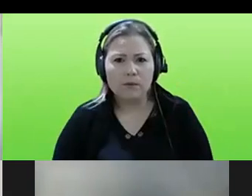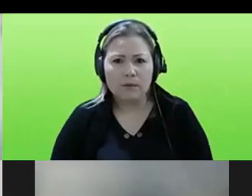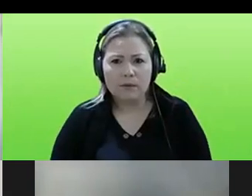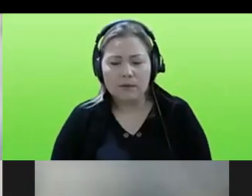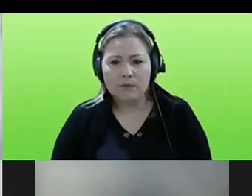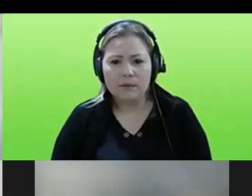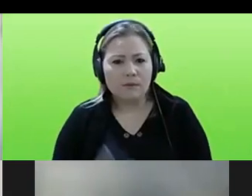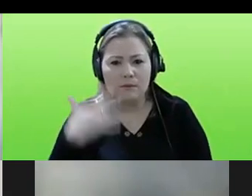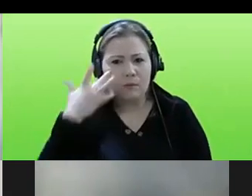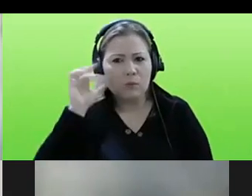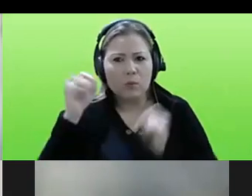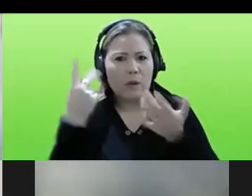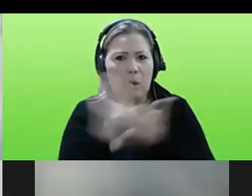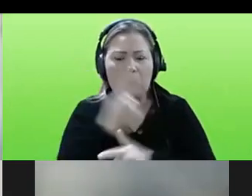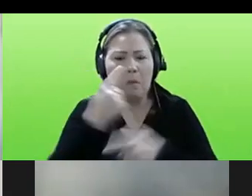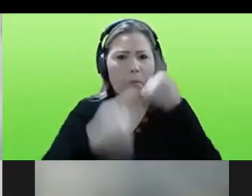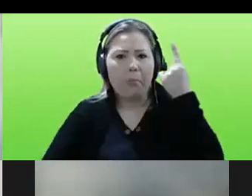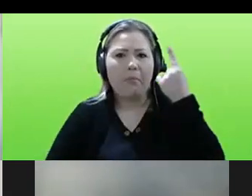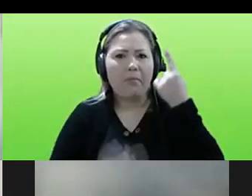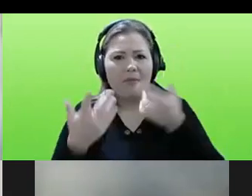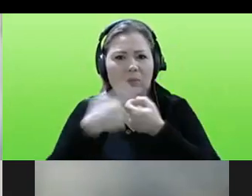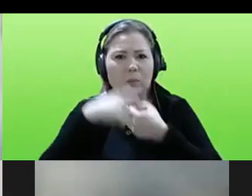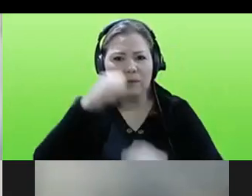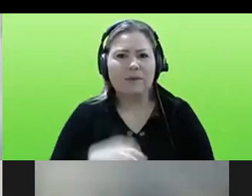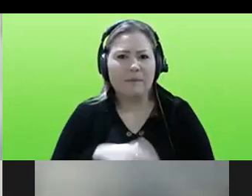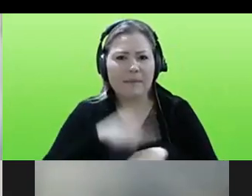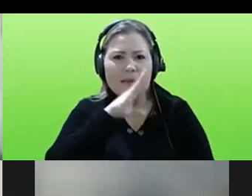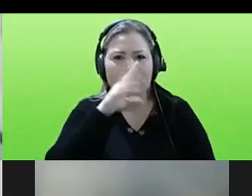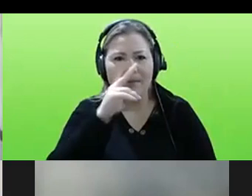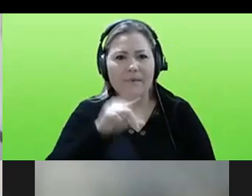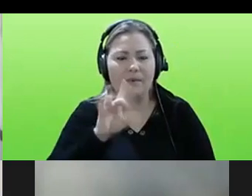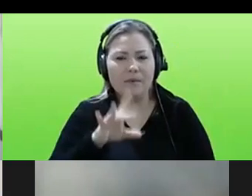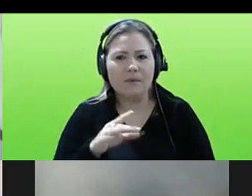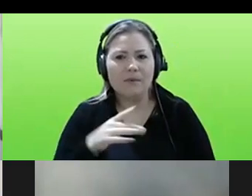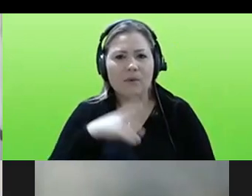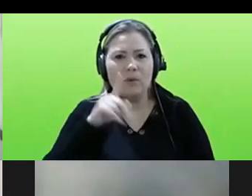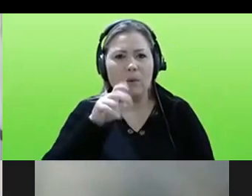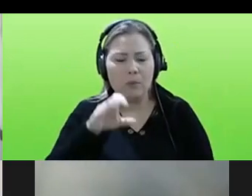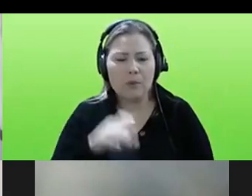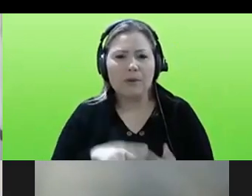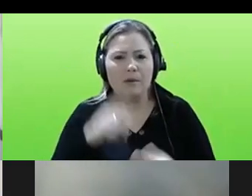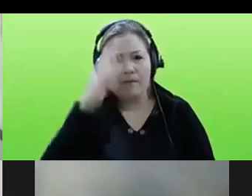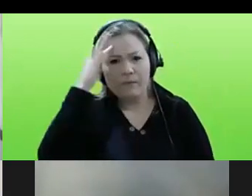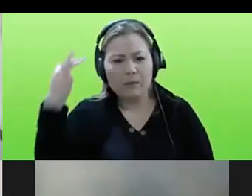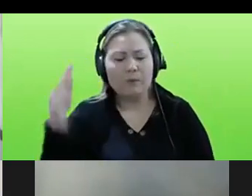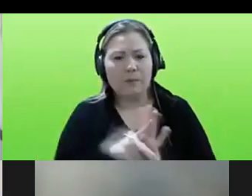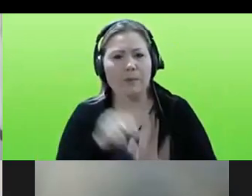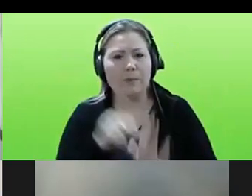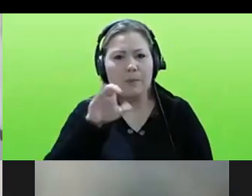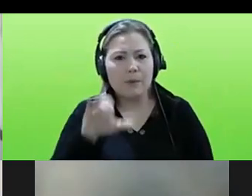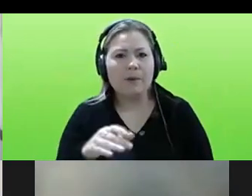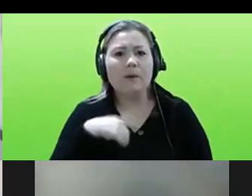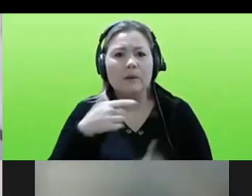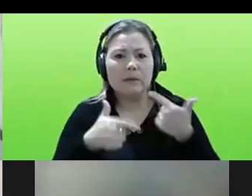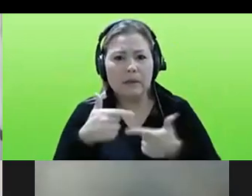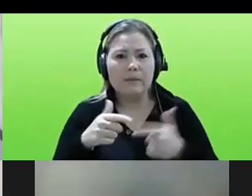não sei o que aconteceu, caiu. Mas rápido, eu sou PNPD da PUC, na filosofia da PUC. Trabalho com